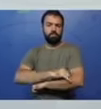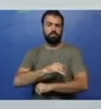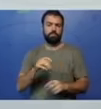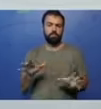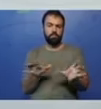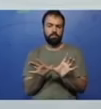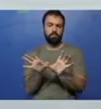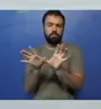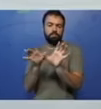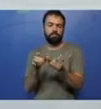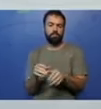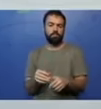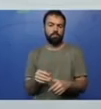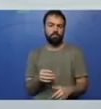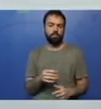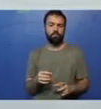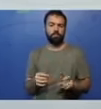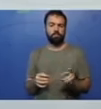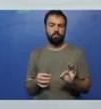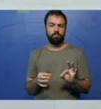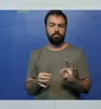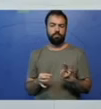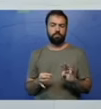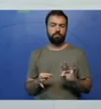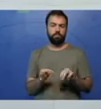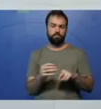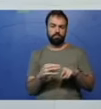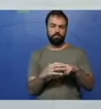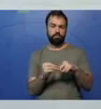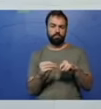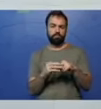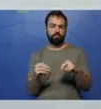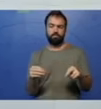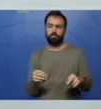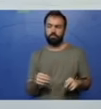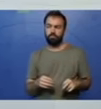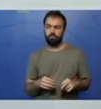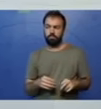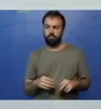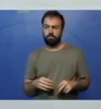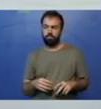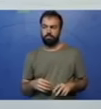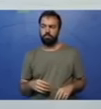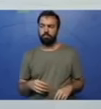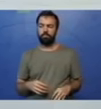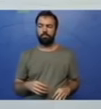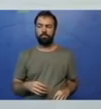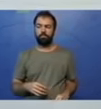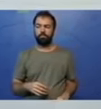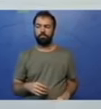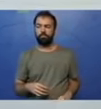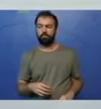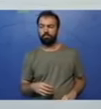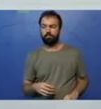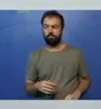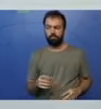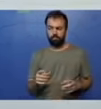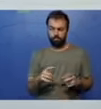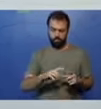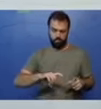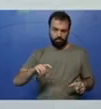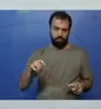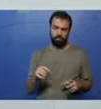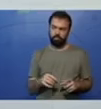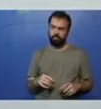aves e mamíferos, além também de um grupo chamado de protocordado. Bom, vamos especificar